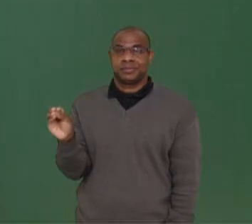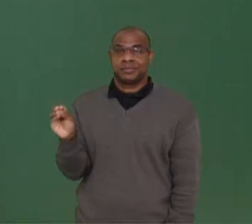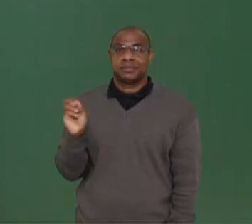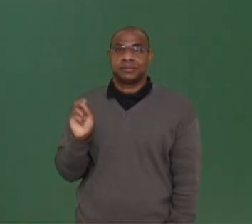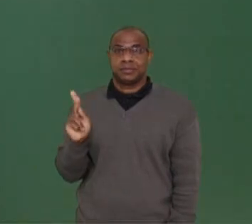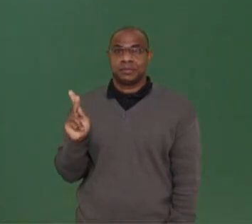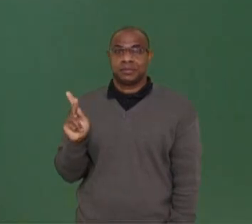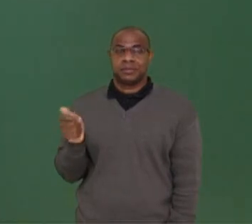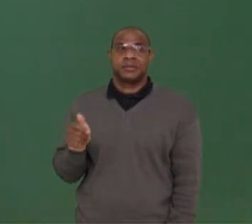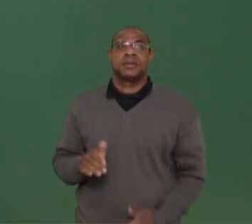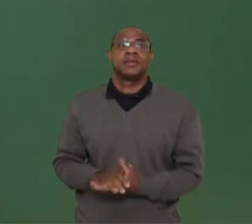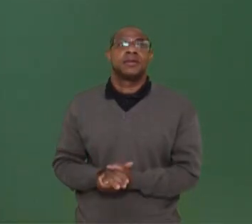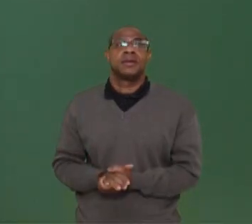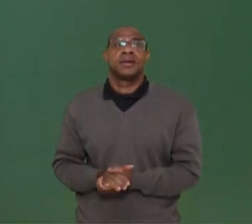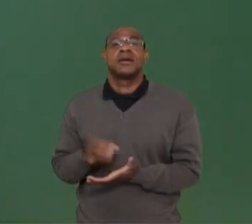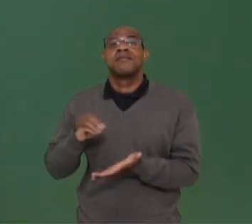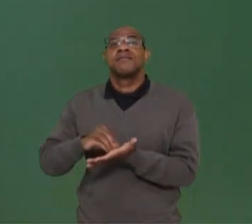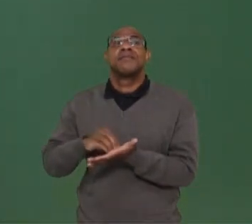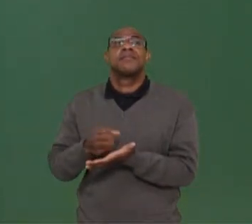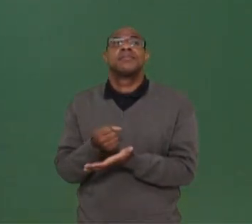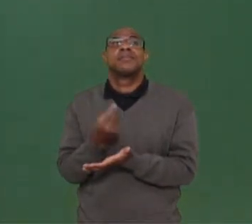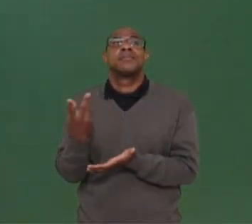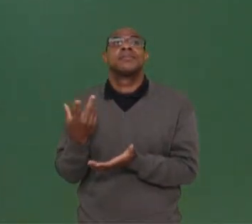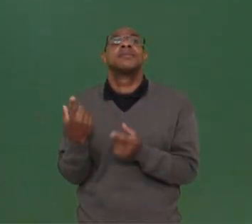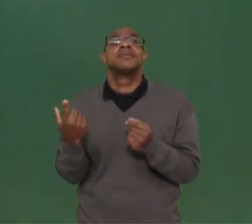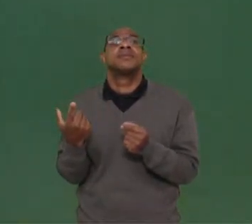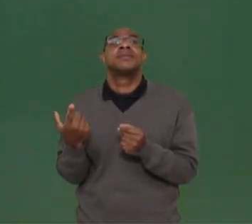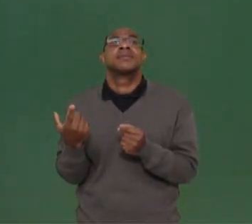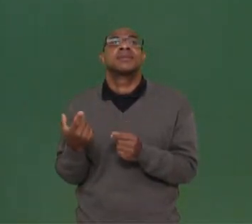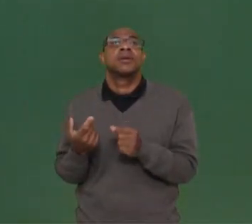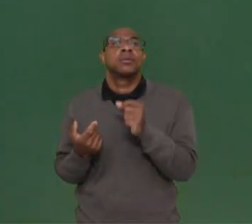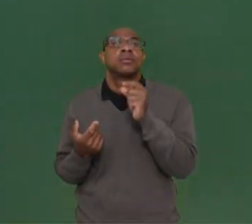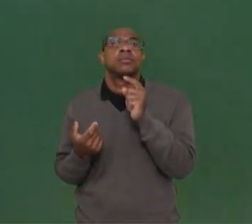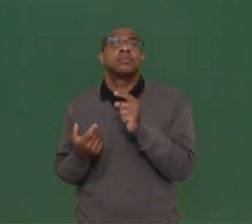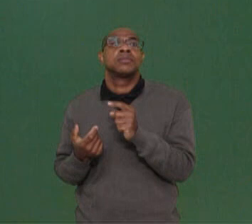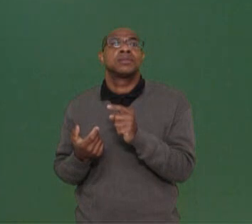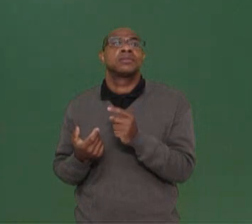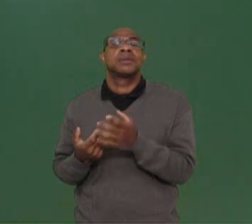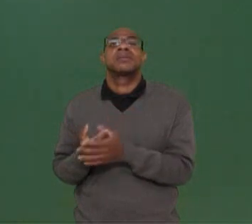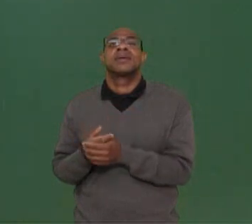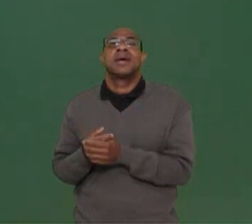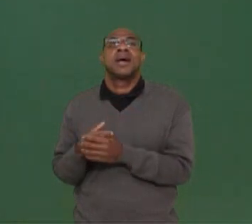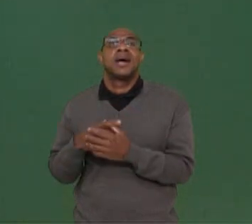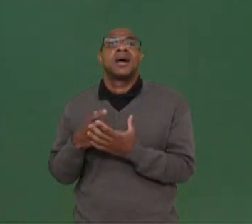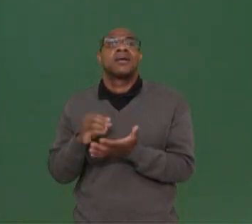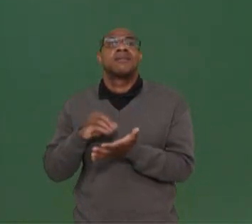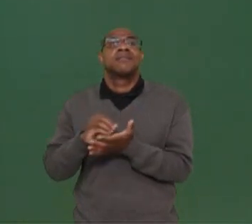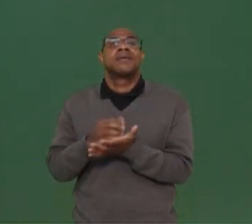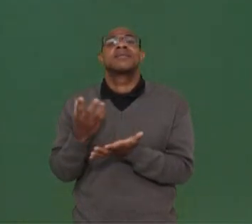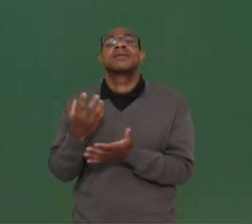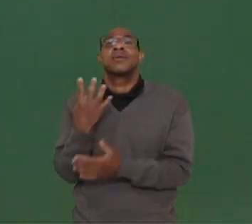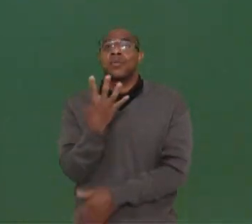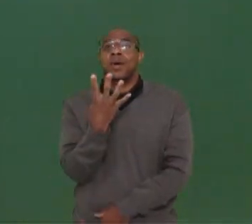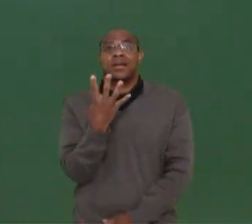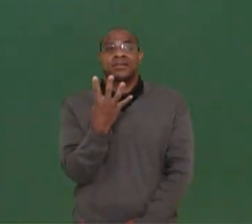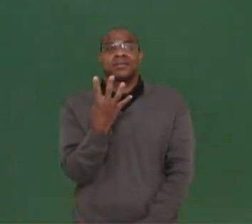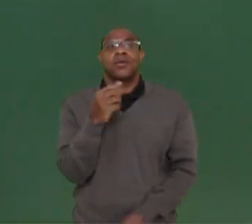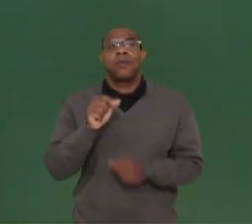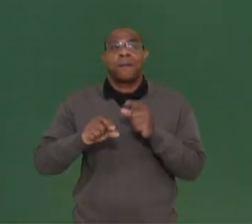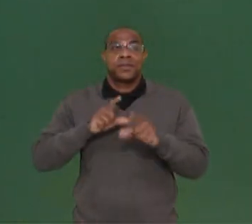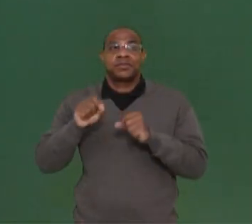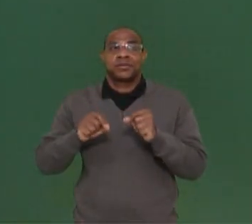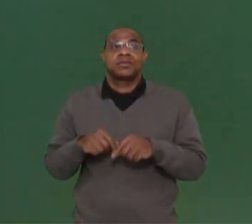Ok? Quantas opções me restam para a centena? 4 opções. E para a dezena? 3